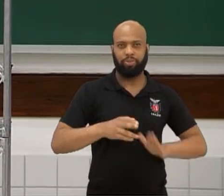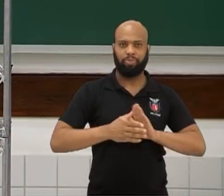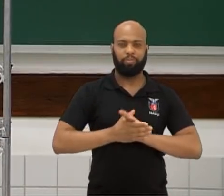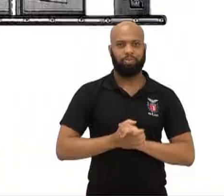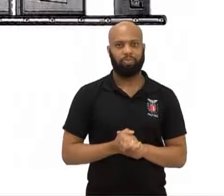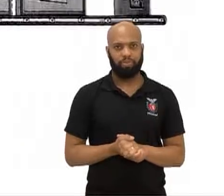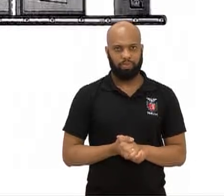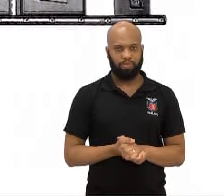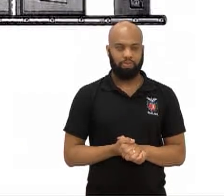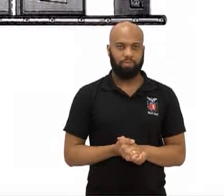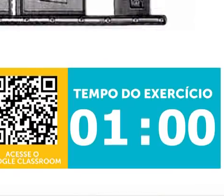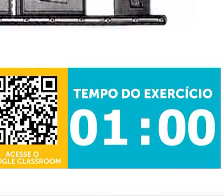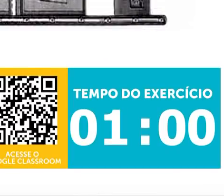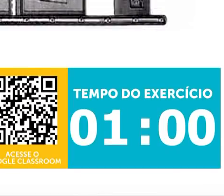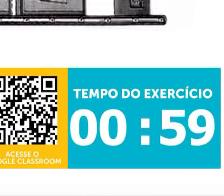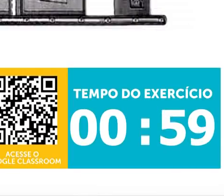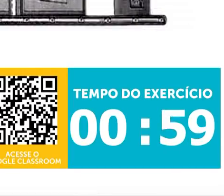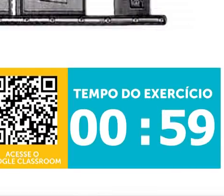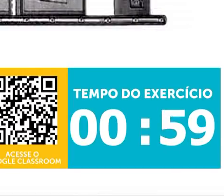já voltamos.